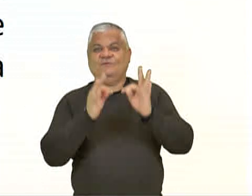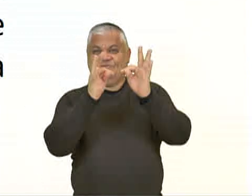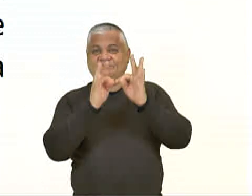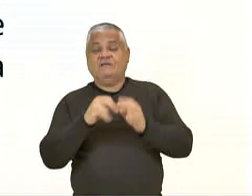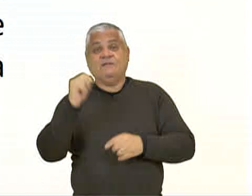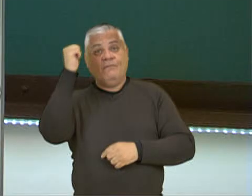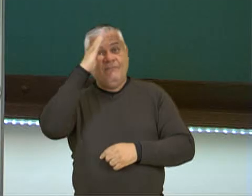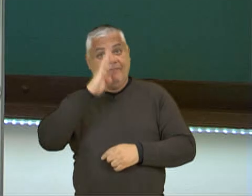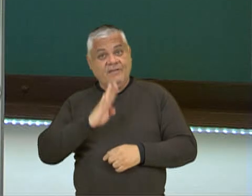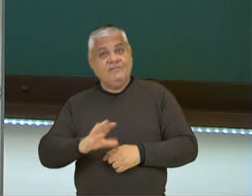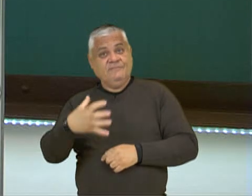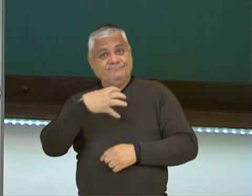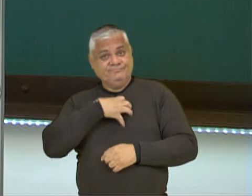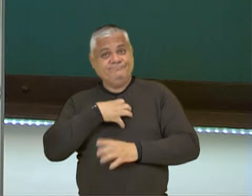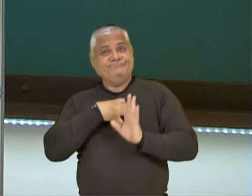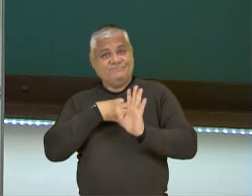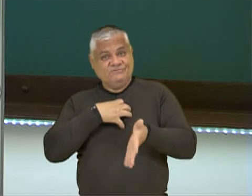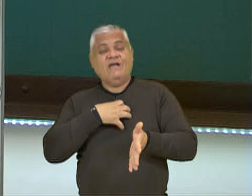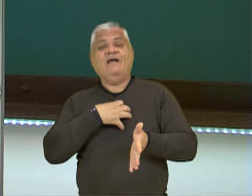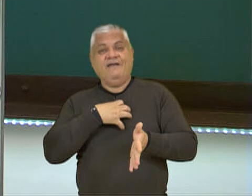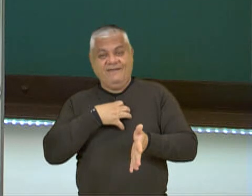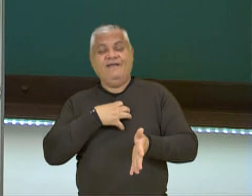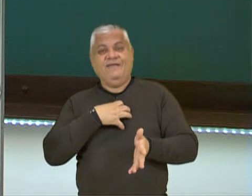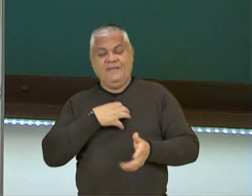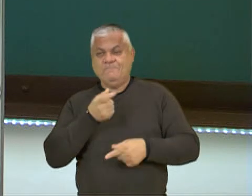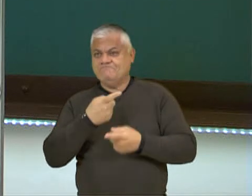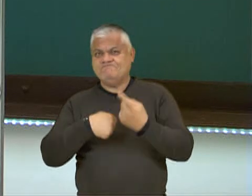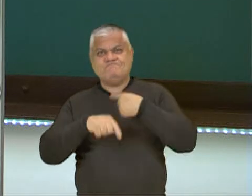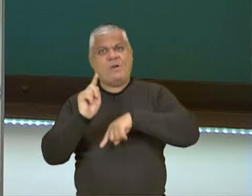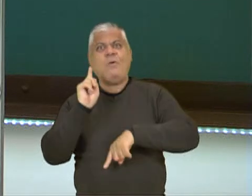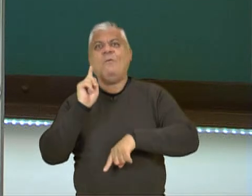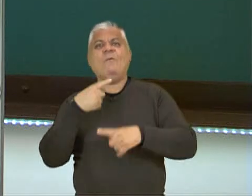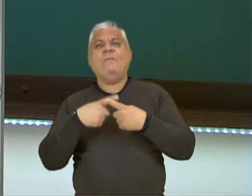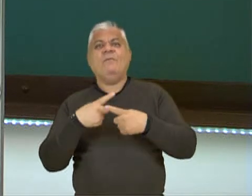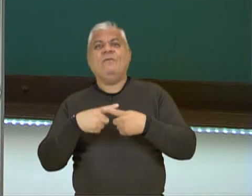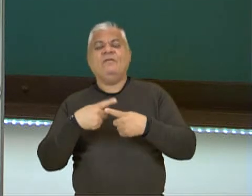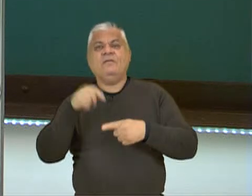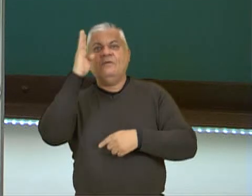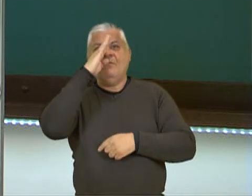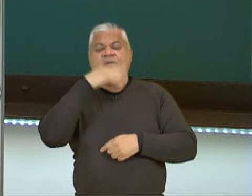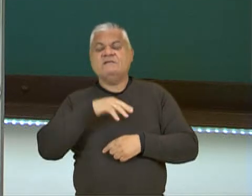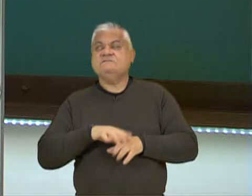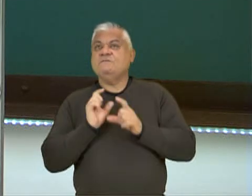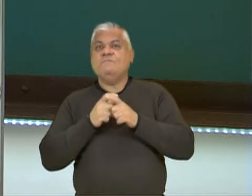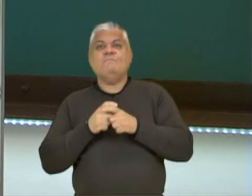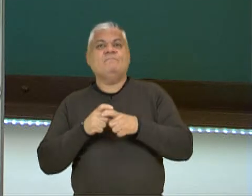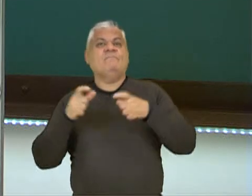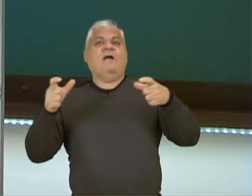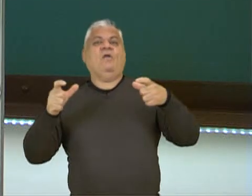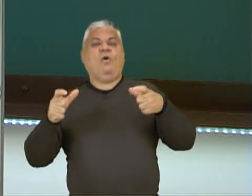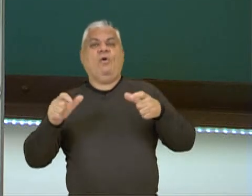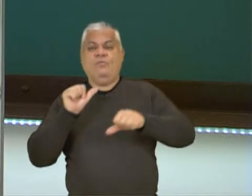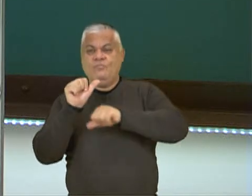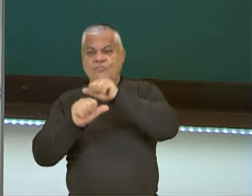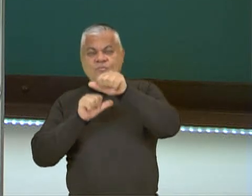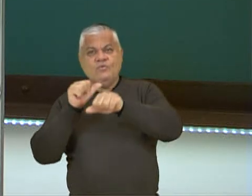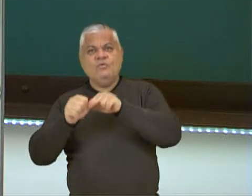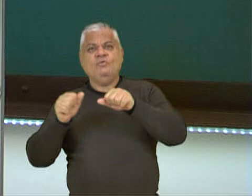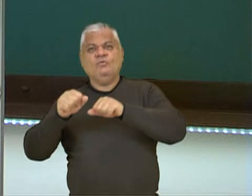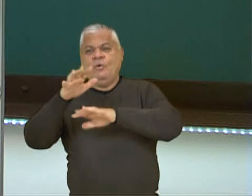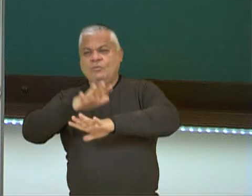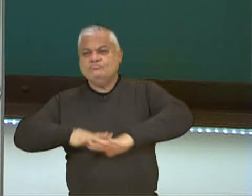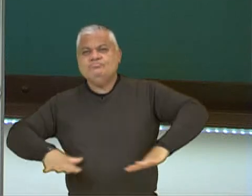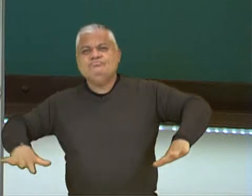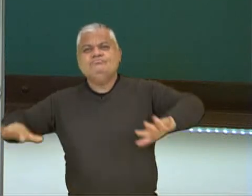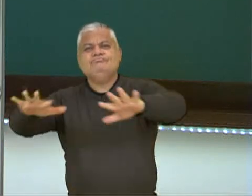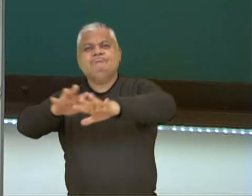Brasil vivenciou toda essa questão da Revolução Verde, né? Um maior emprego de tecnologia, modernizando o campo para